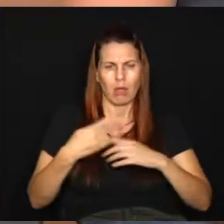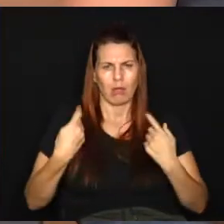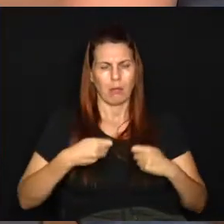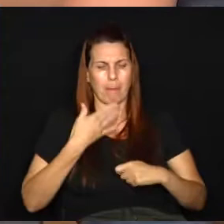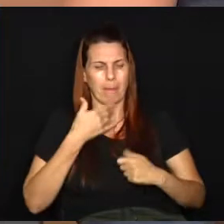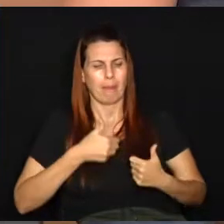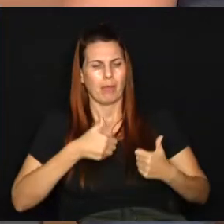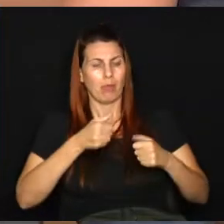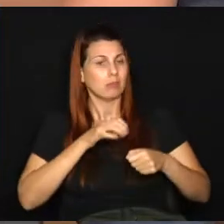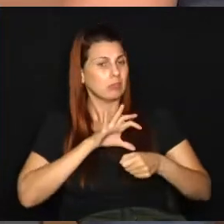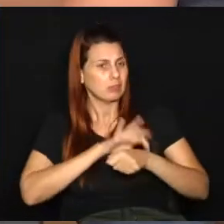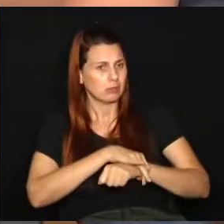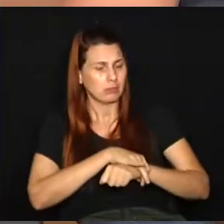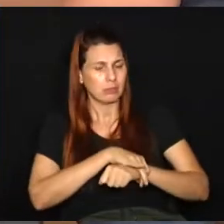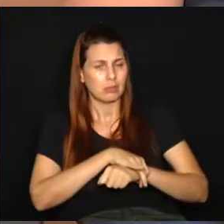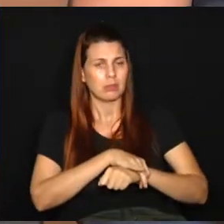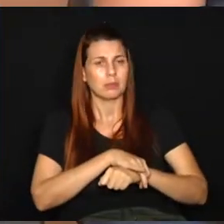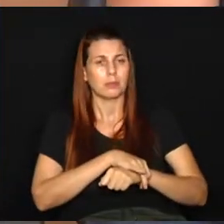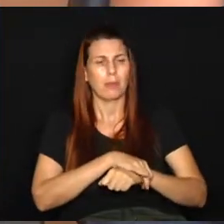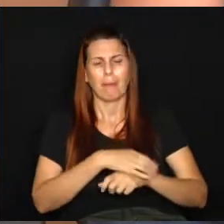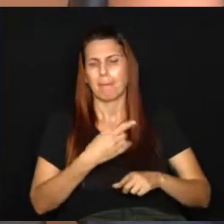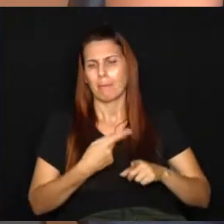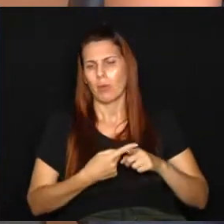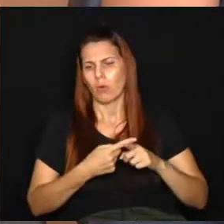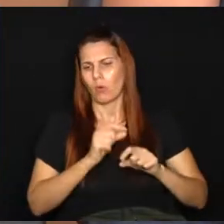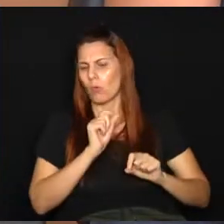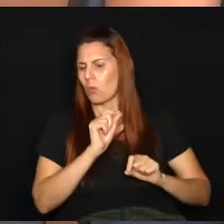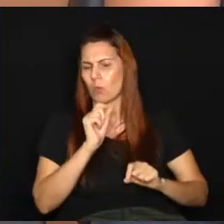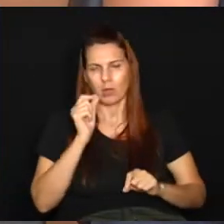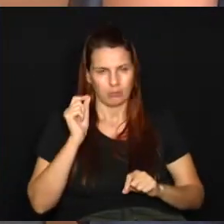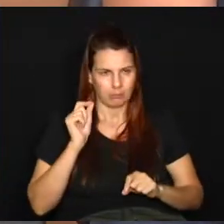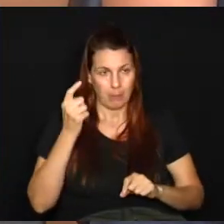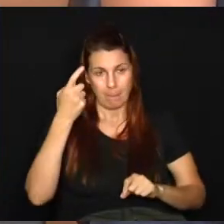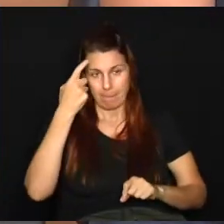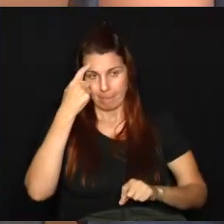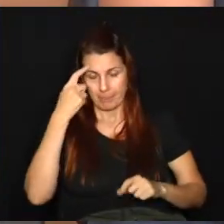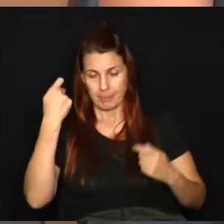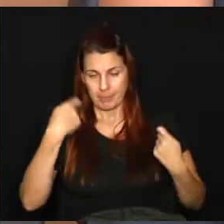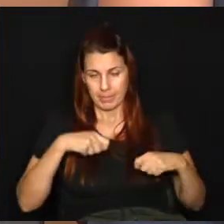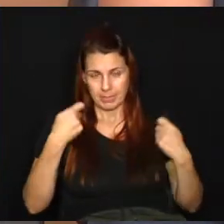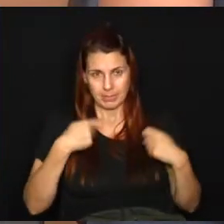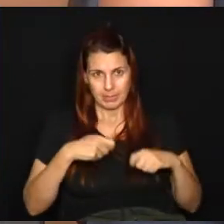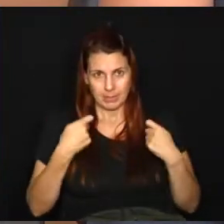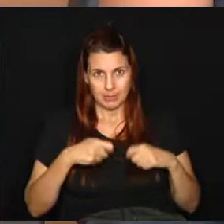na segurança, porque a gente entende que se a gente não estiver bem